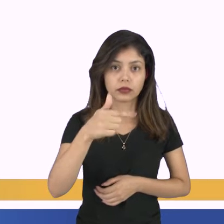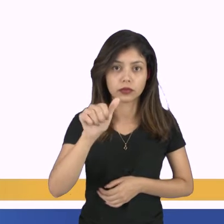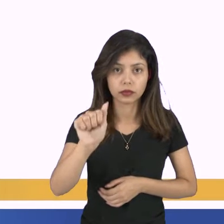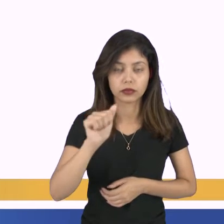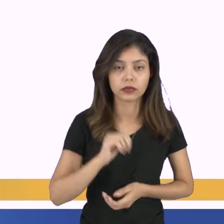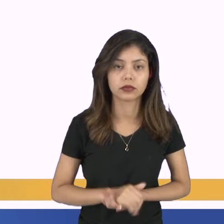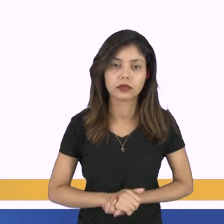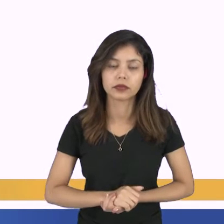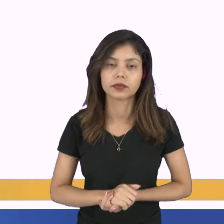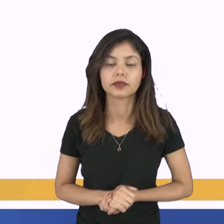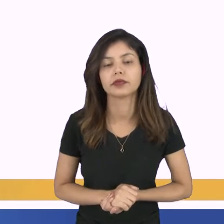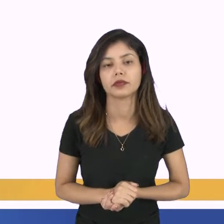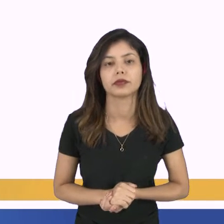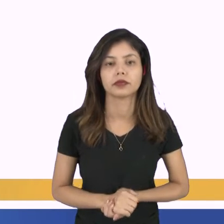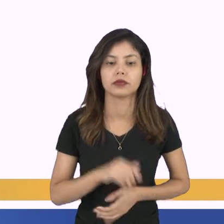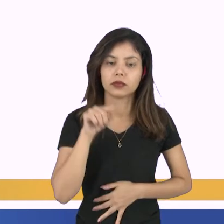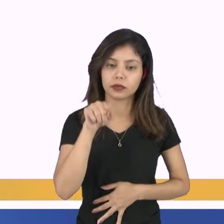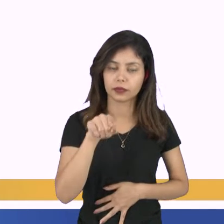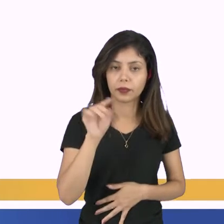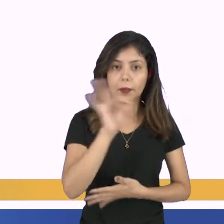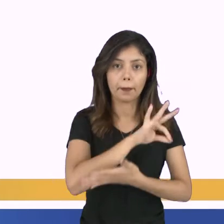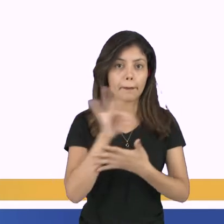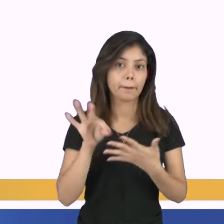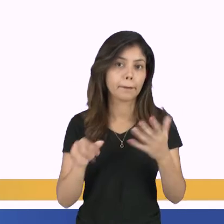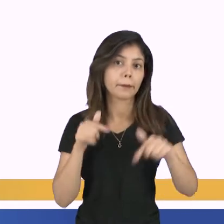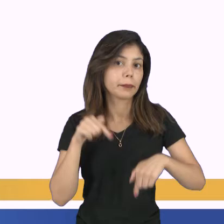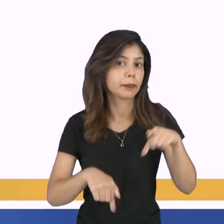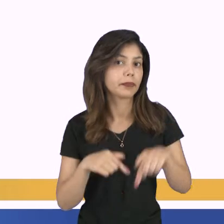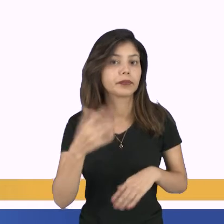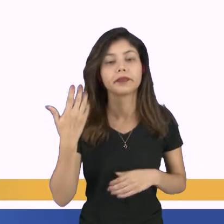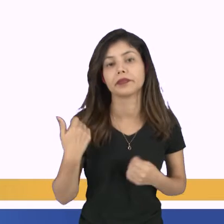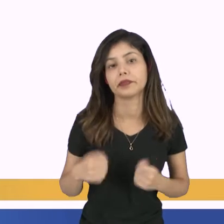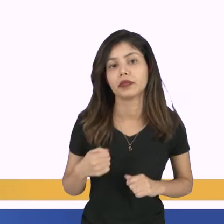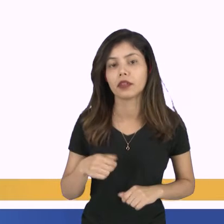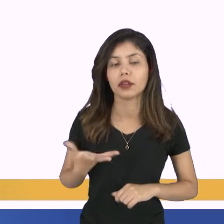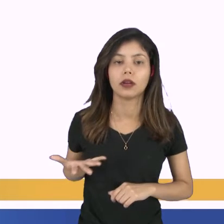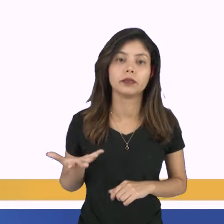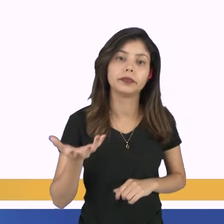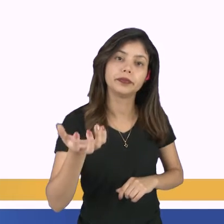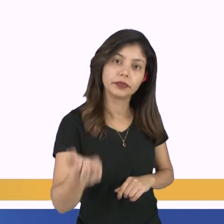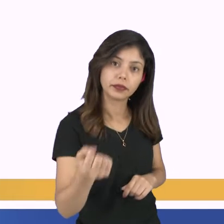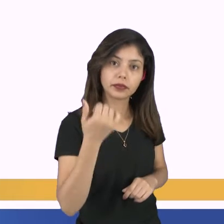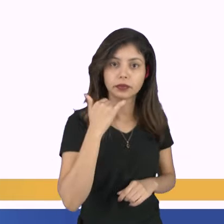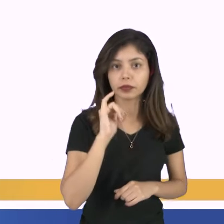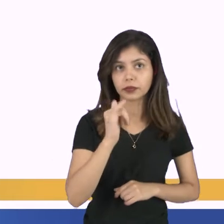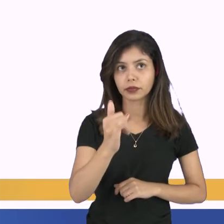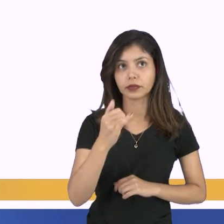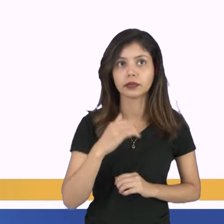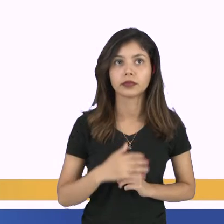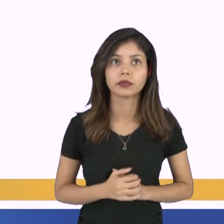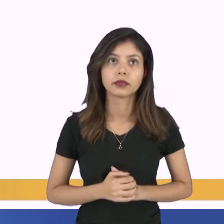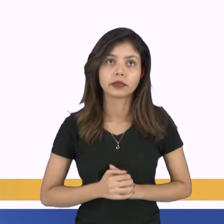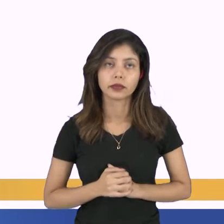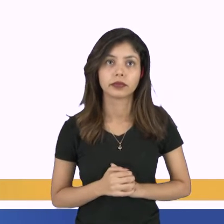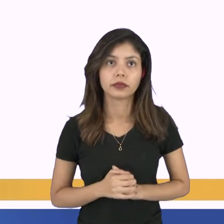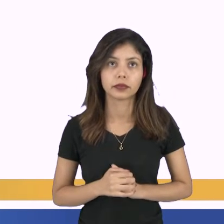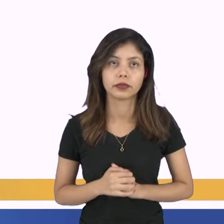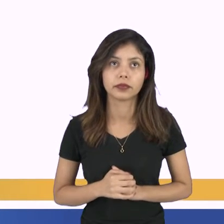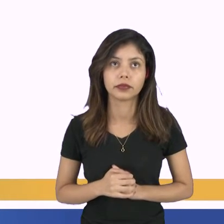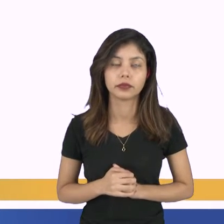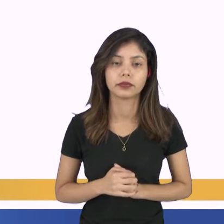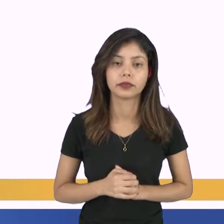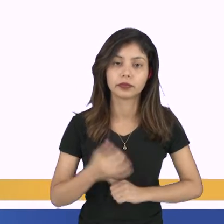6A e 7A. Esses elementos químicos, eles vão ter a tendência em receber elétrons. Então,